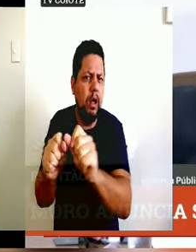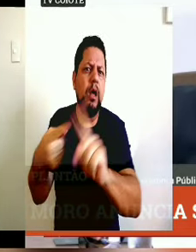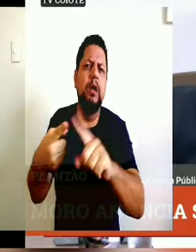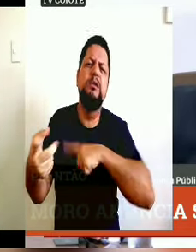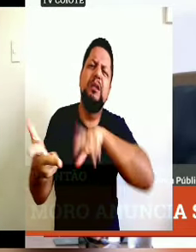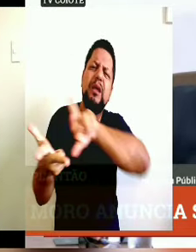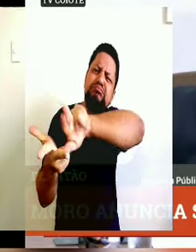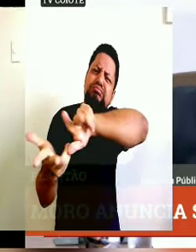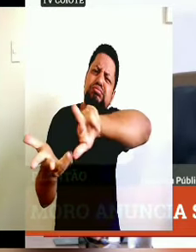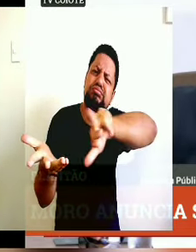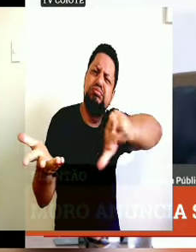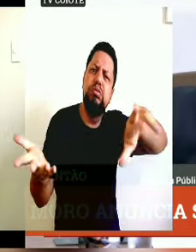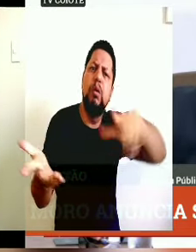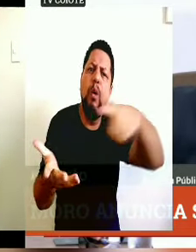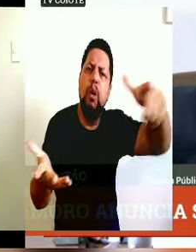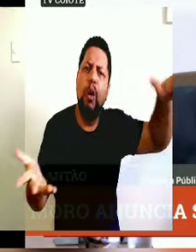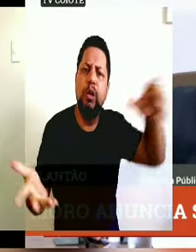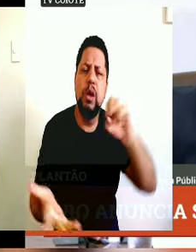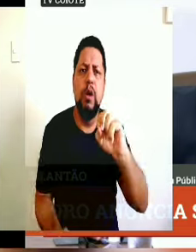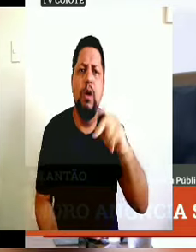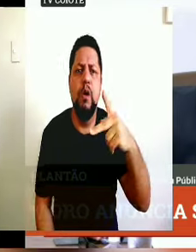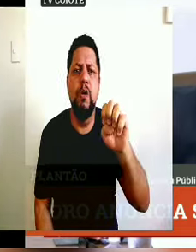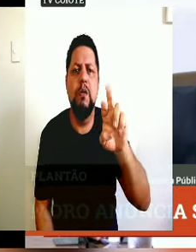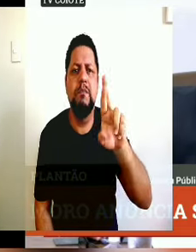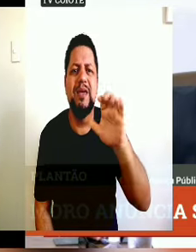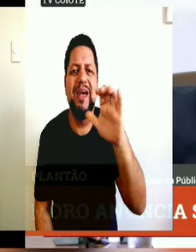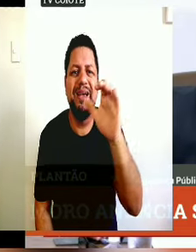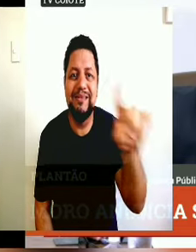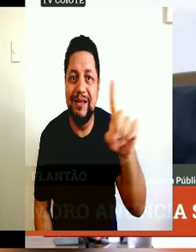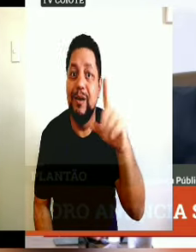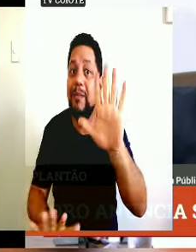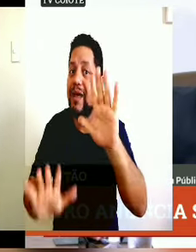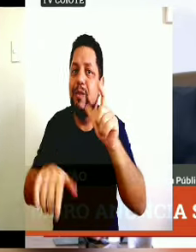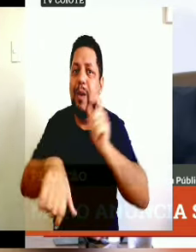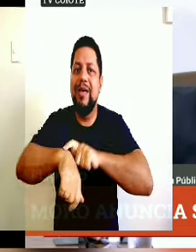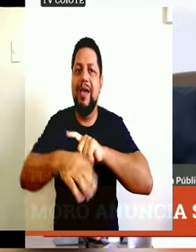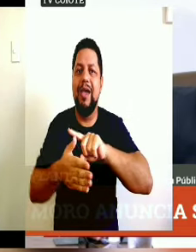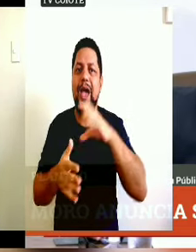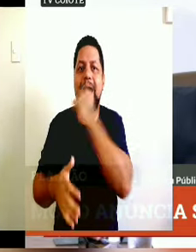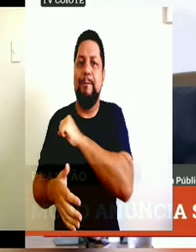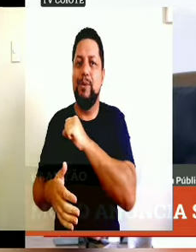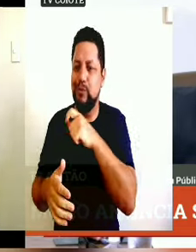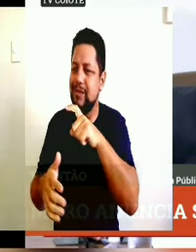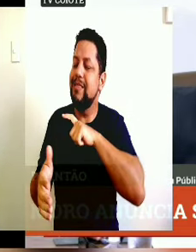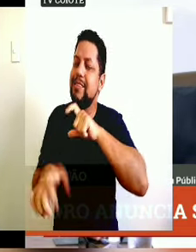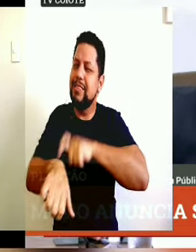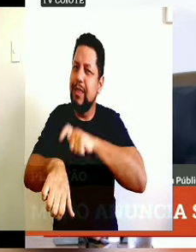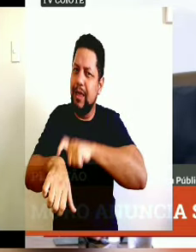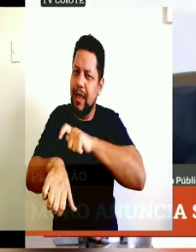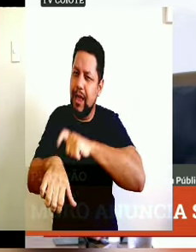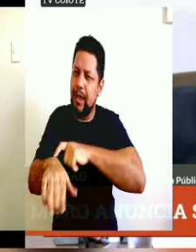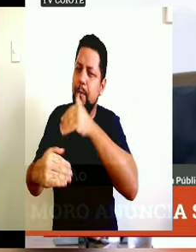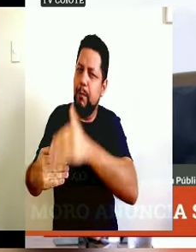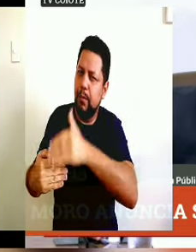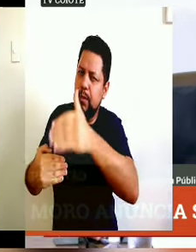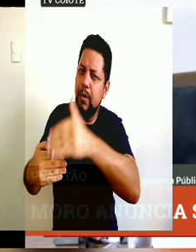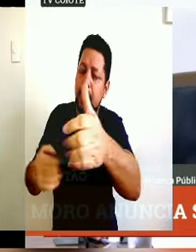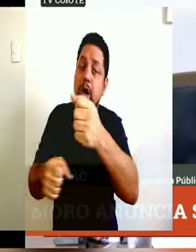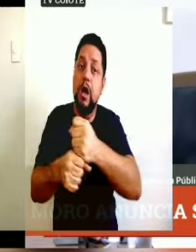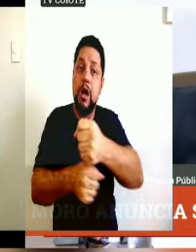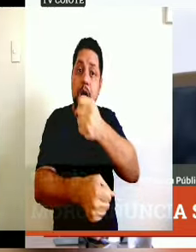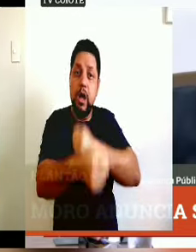mais operações, né, mas normalmente essas operações elas maturam durante algum tempo. E ano passado, em particular,